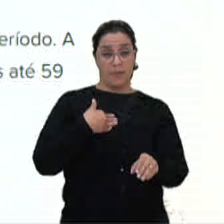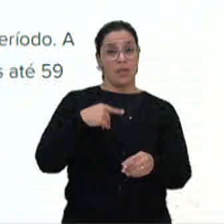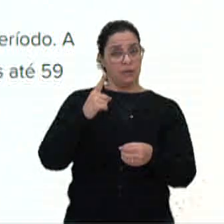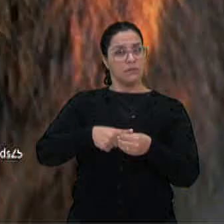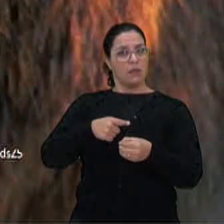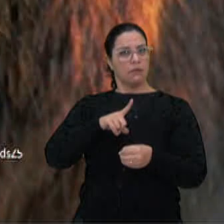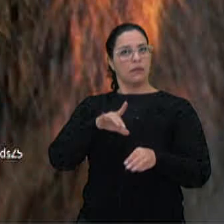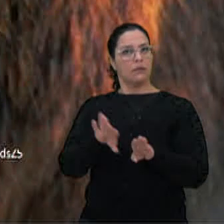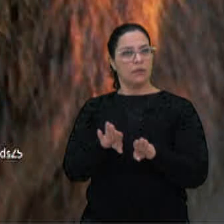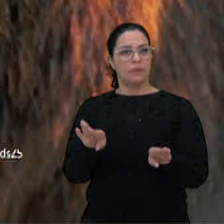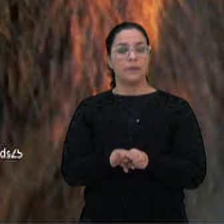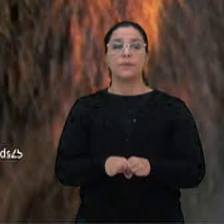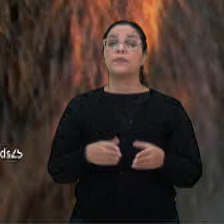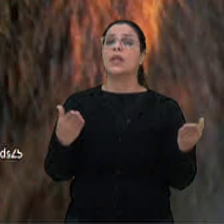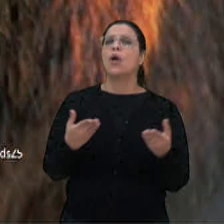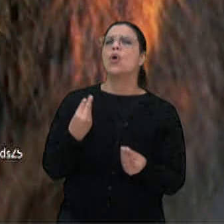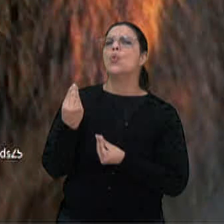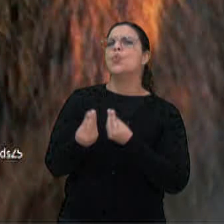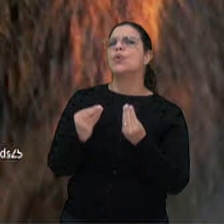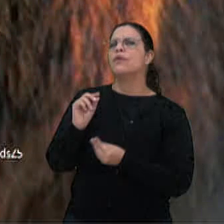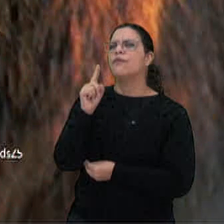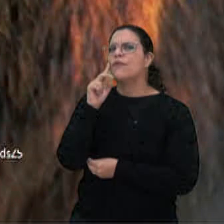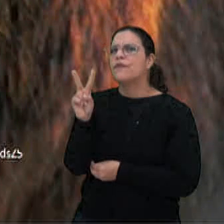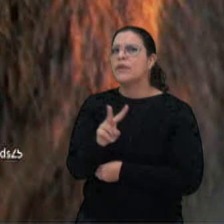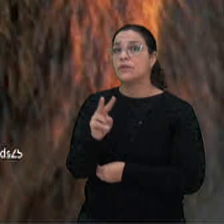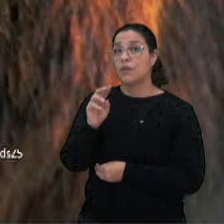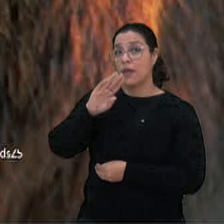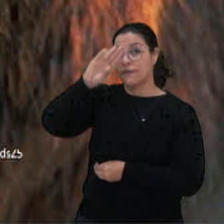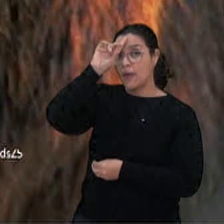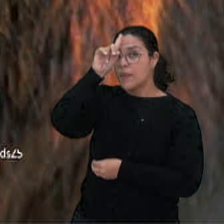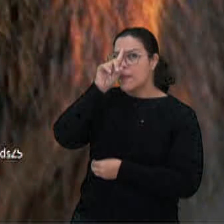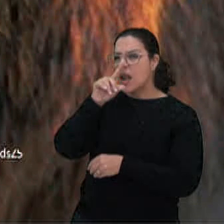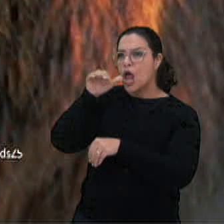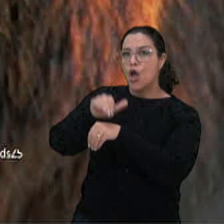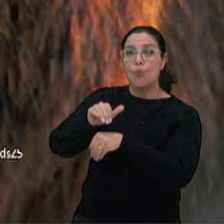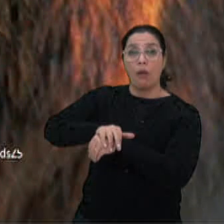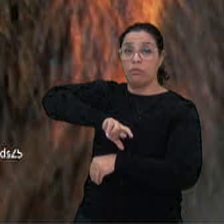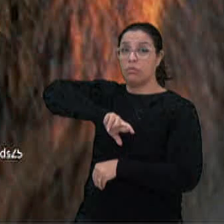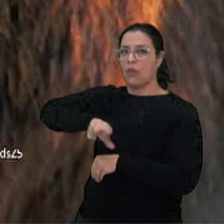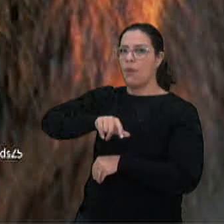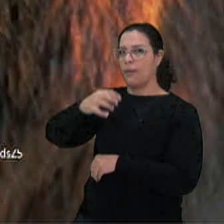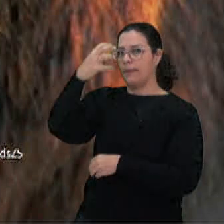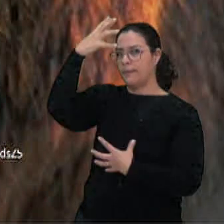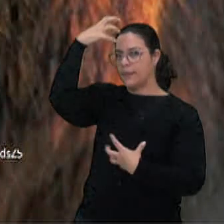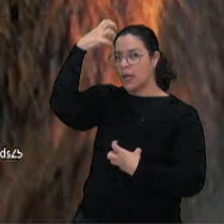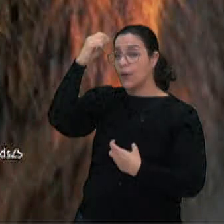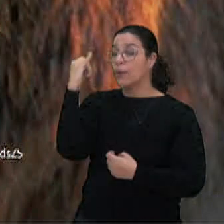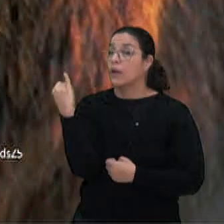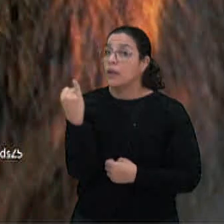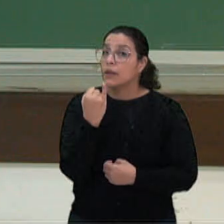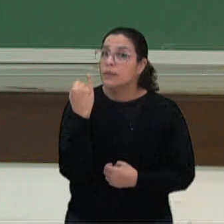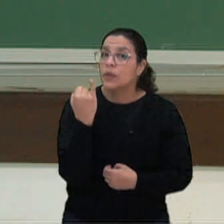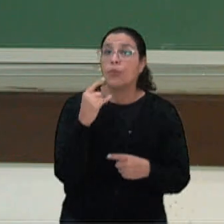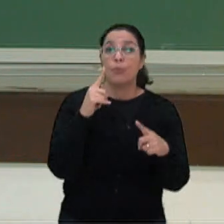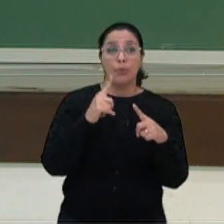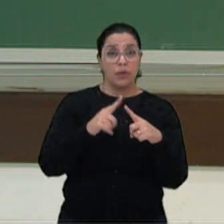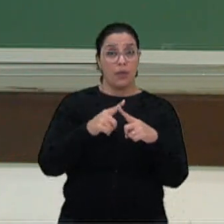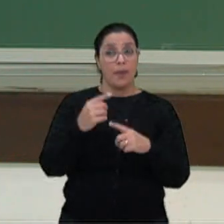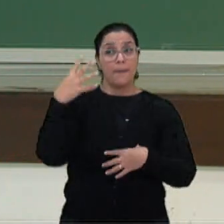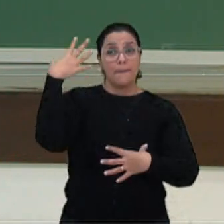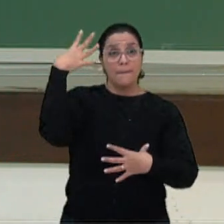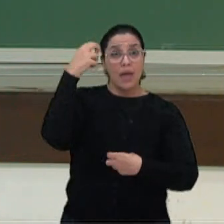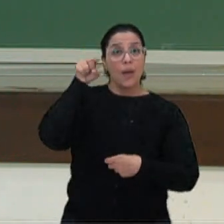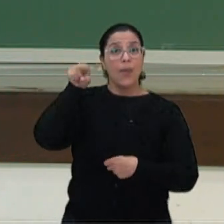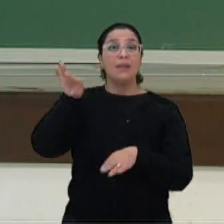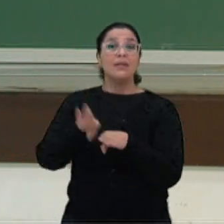ali. Mas olha só isso aqui. Febre amarela, a culpa não é do macaco. Isso é importante, gente. Por quê? Porque macaco